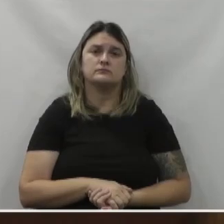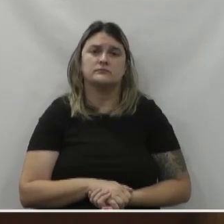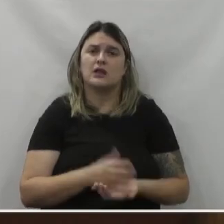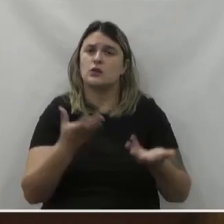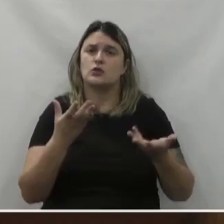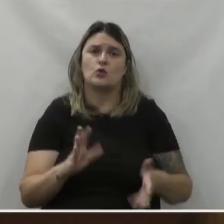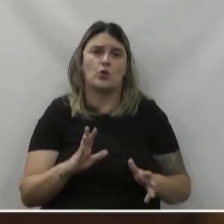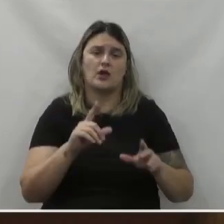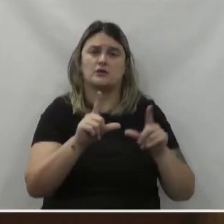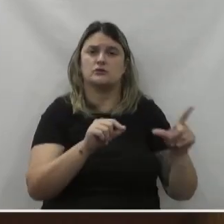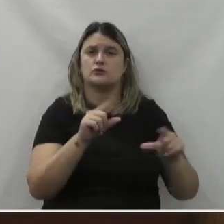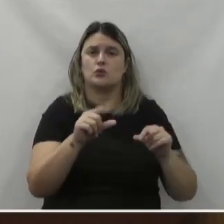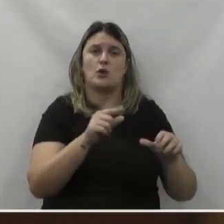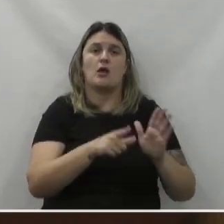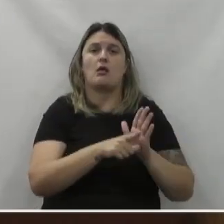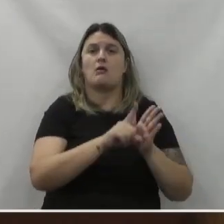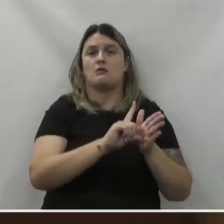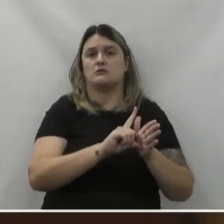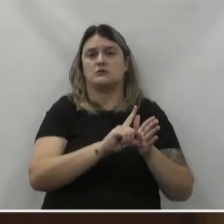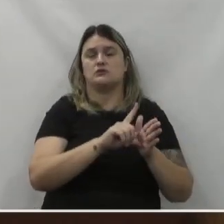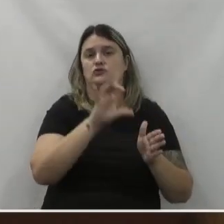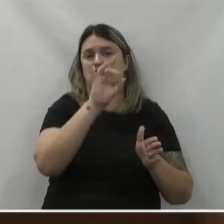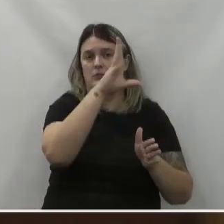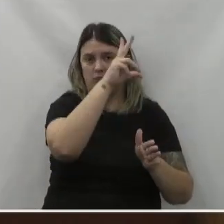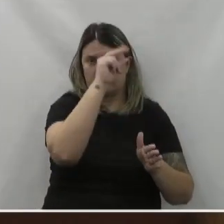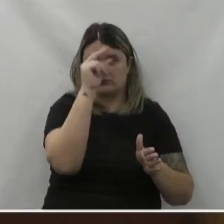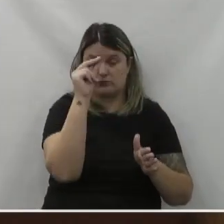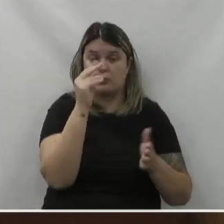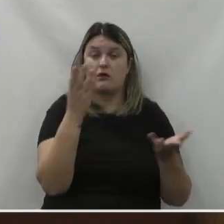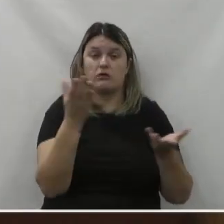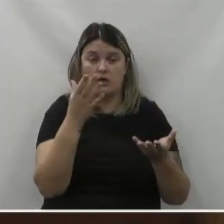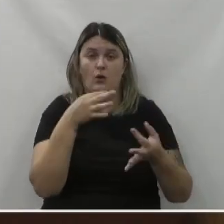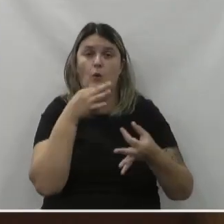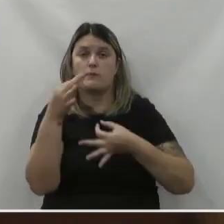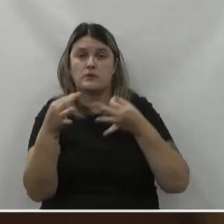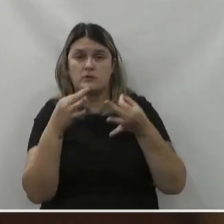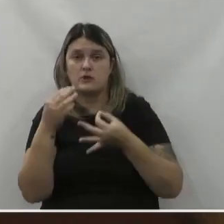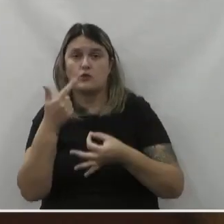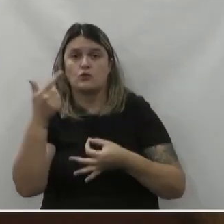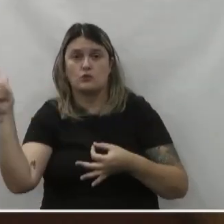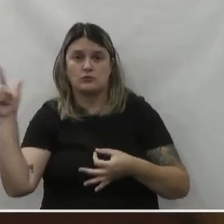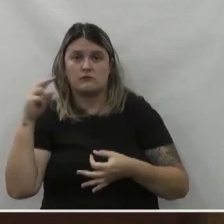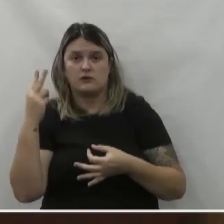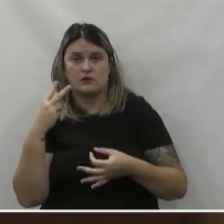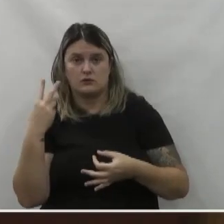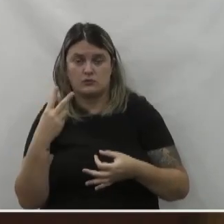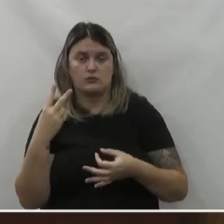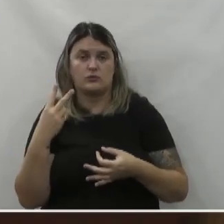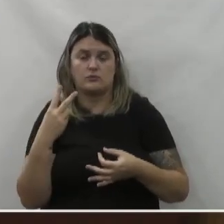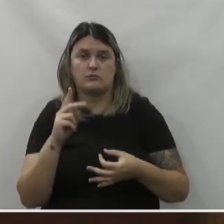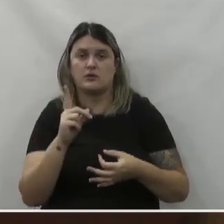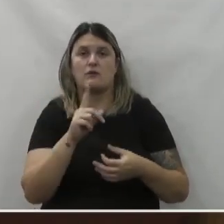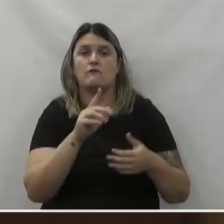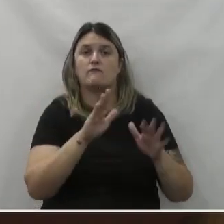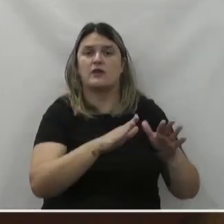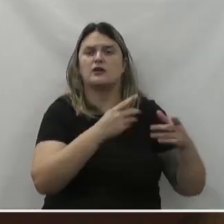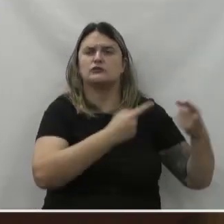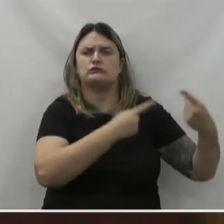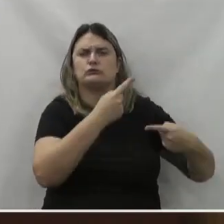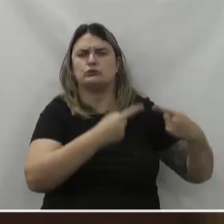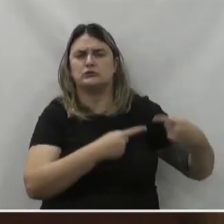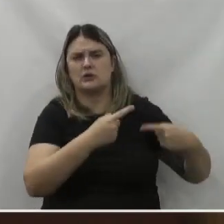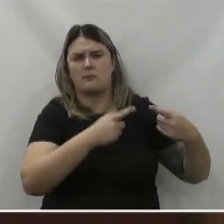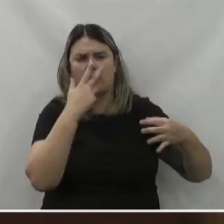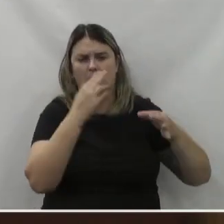querem tomar nenhuma decisão precipitada e só eles. Eles falaram, eles querem a opinião, né, dos vereadores para não ficar, né, esse debate, essa